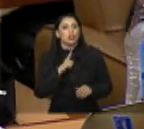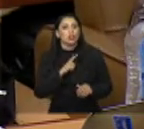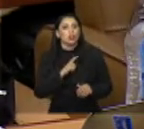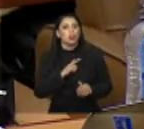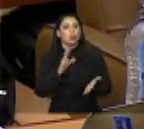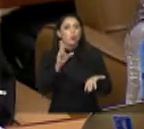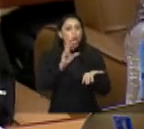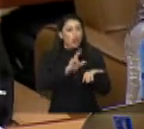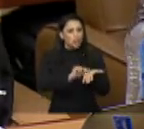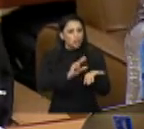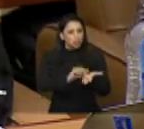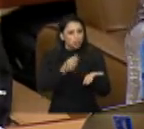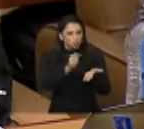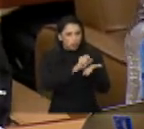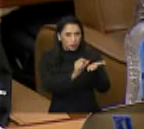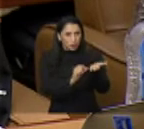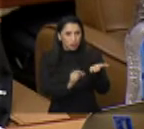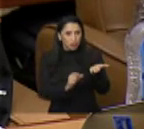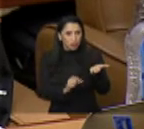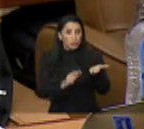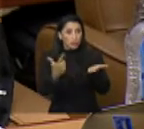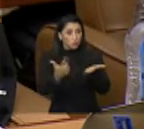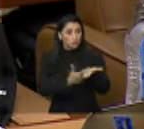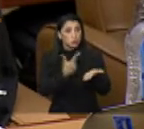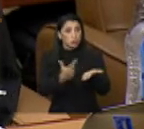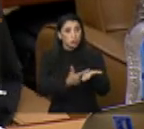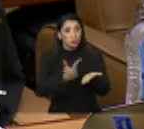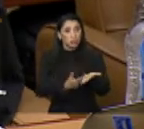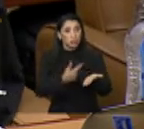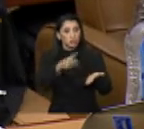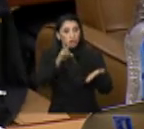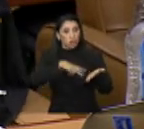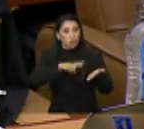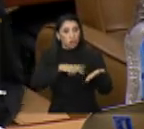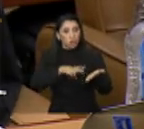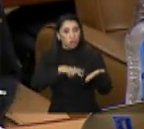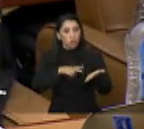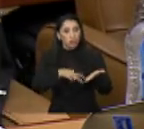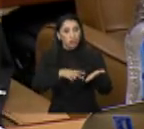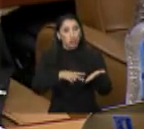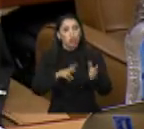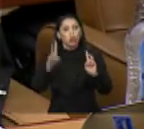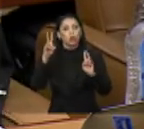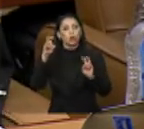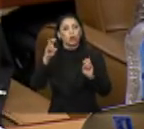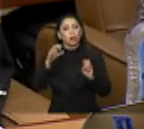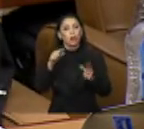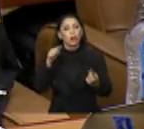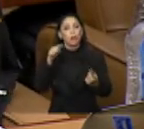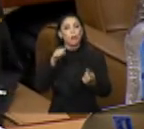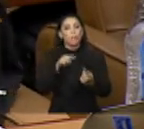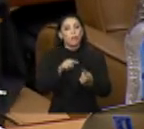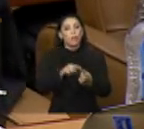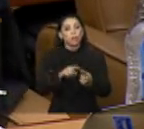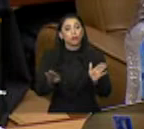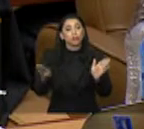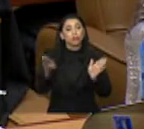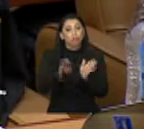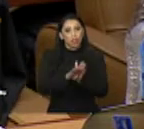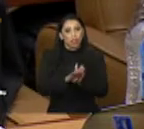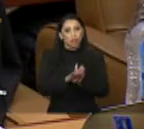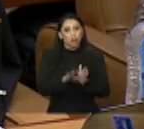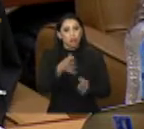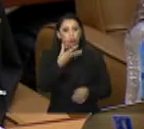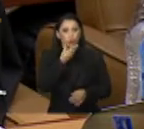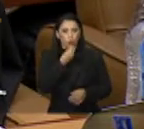recentemente e é um belo livro que também Li com grande proveito chamado o ponto é que chegamos do jornalista Antônio Góes